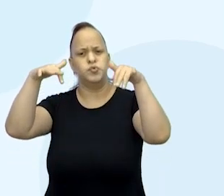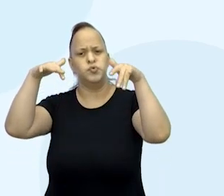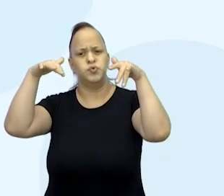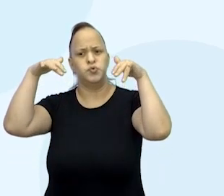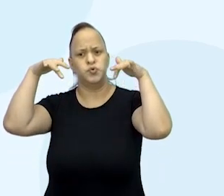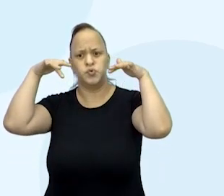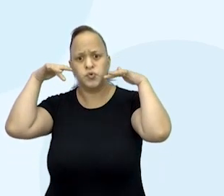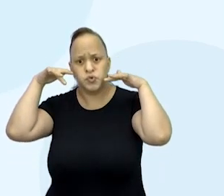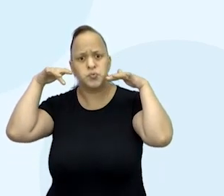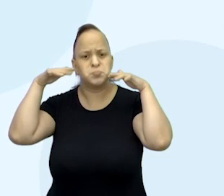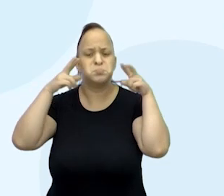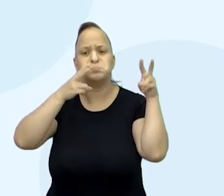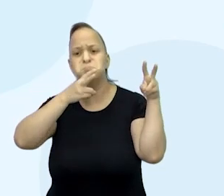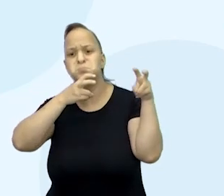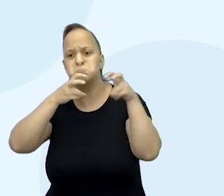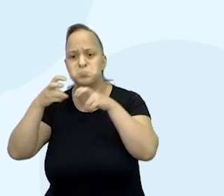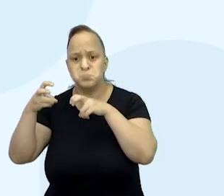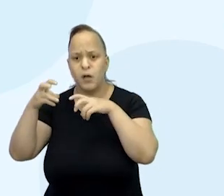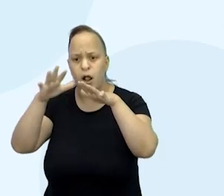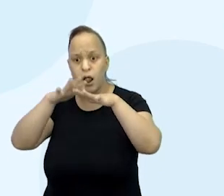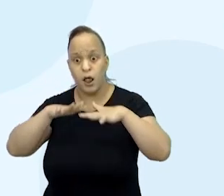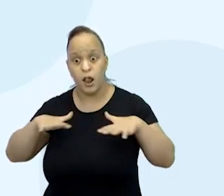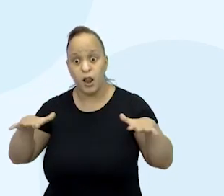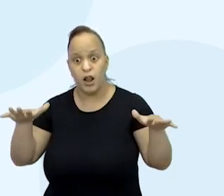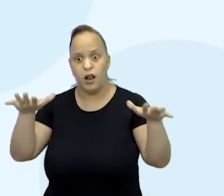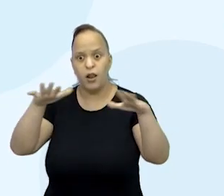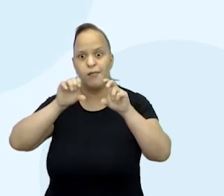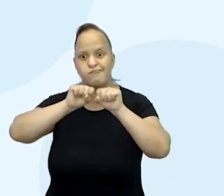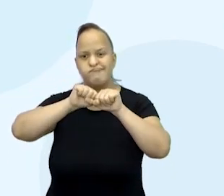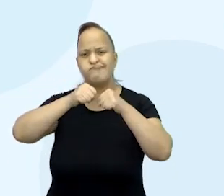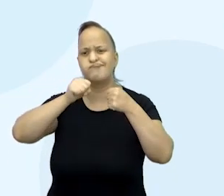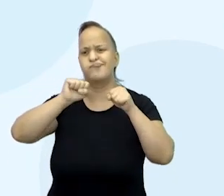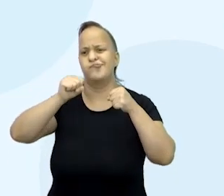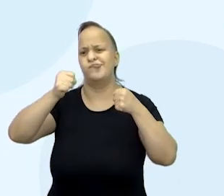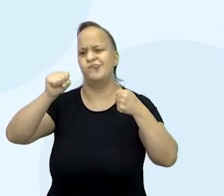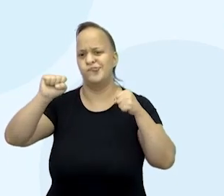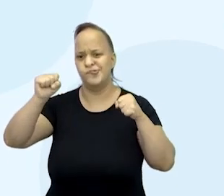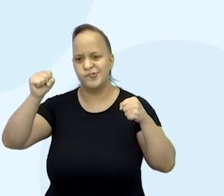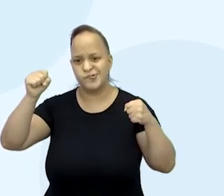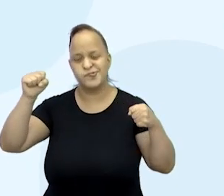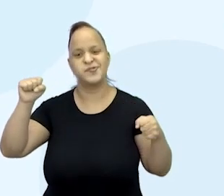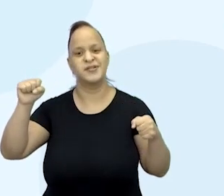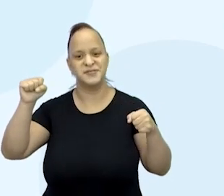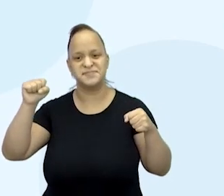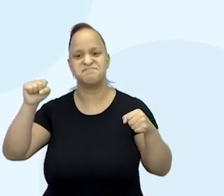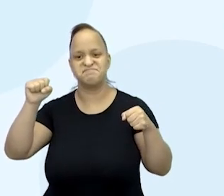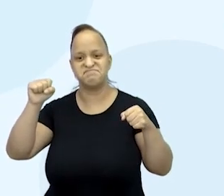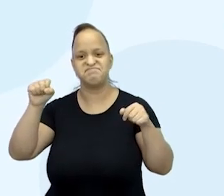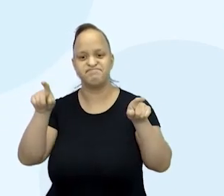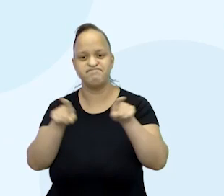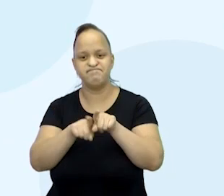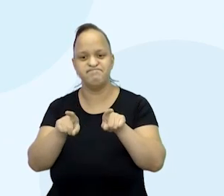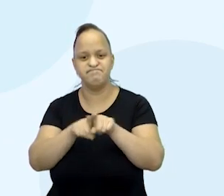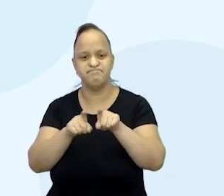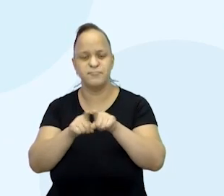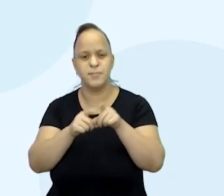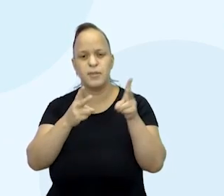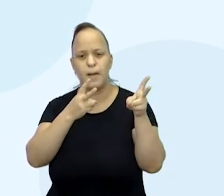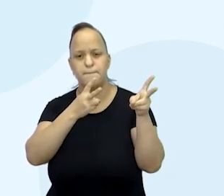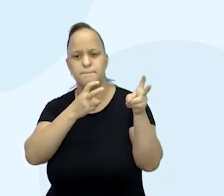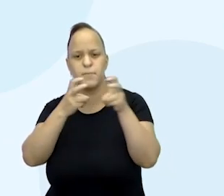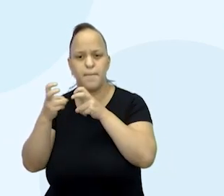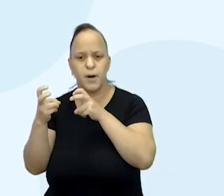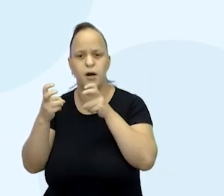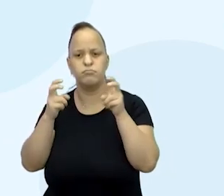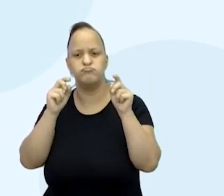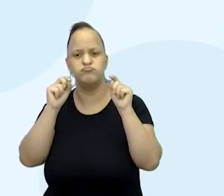tamanho, né, deste bairro. Ele é enorme, tá? Gigante. E vocês conseguem ver também na imagem uma grande